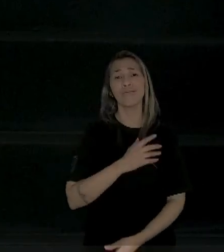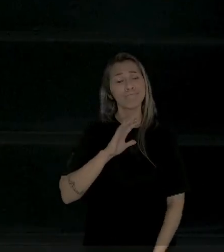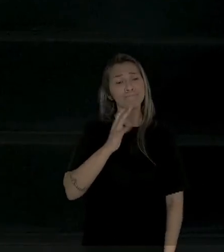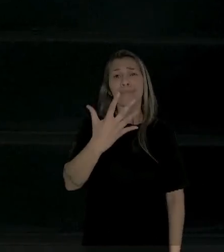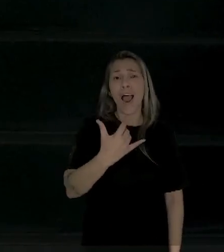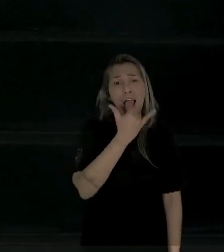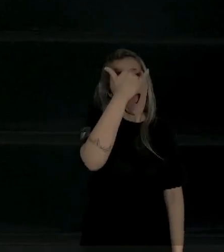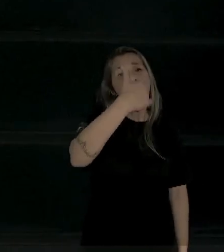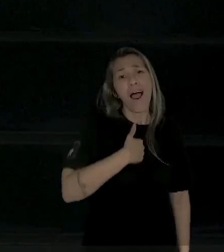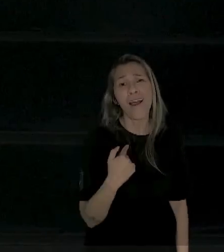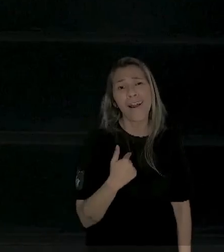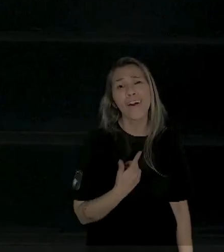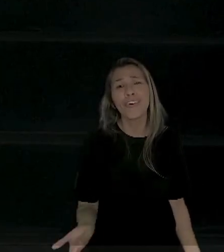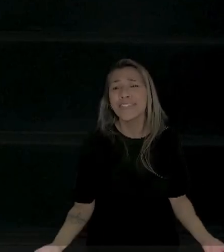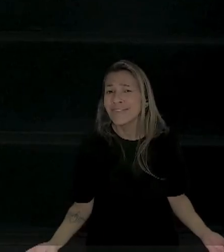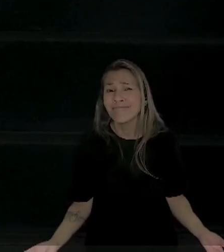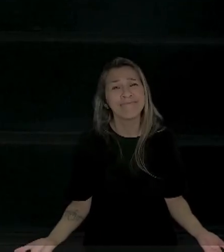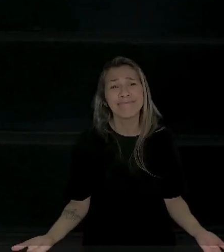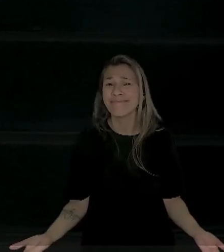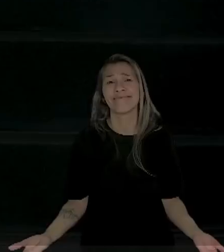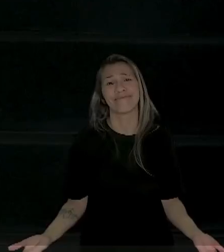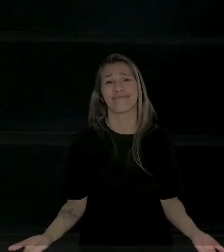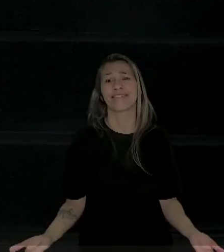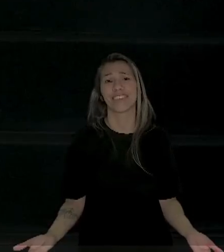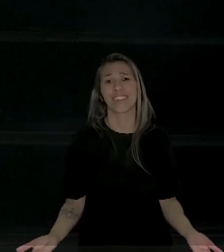entender que Deus vai passar aí,